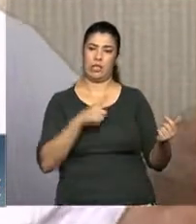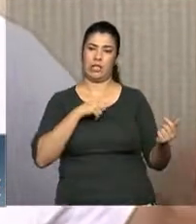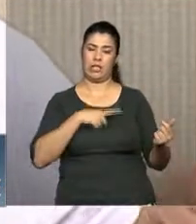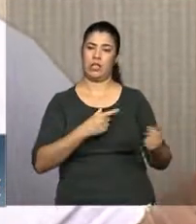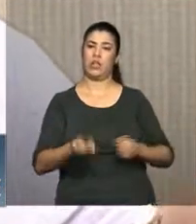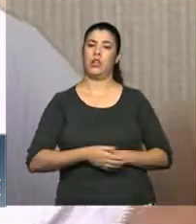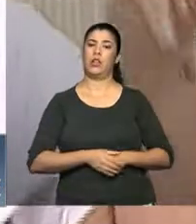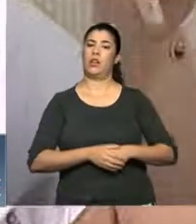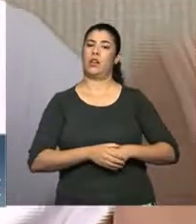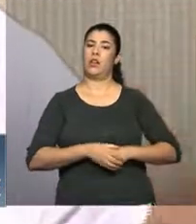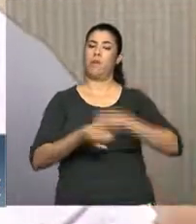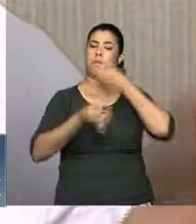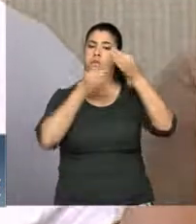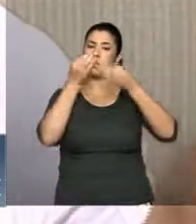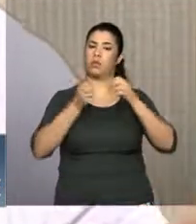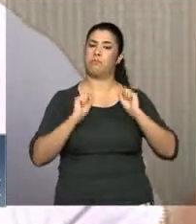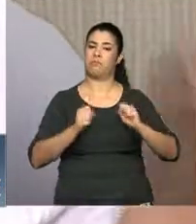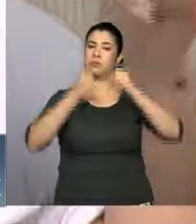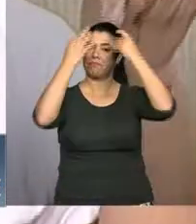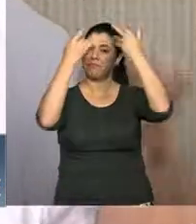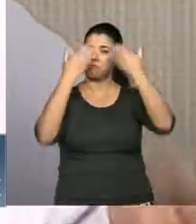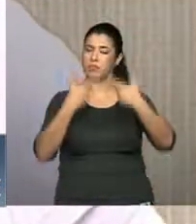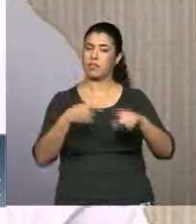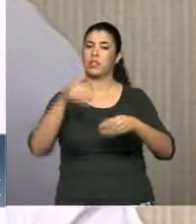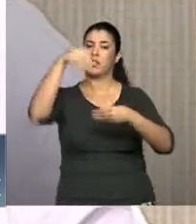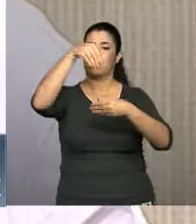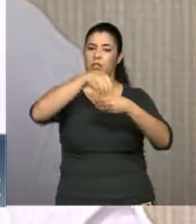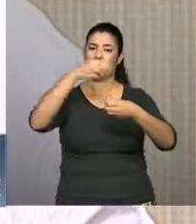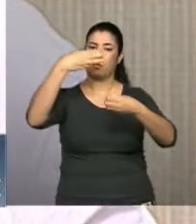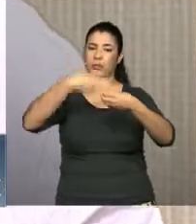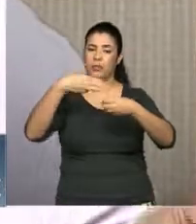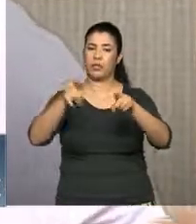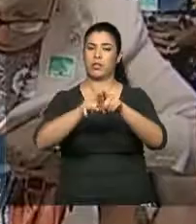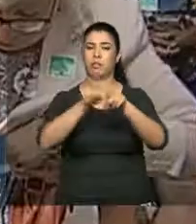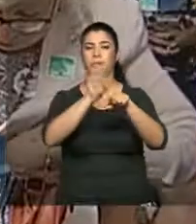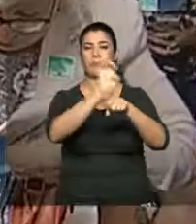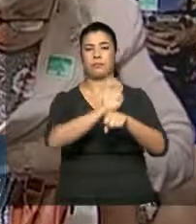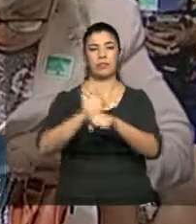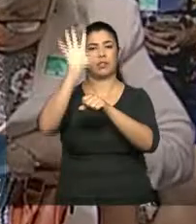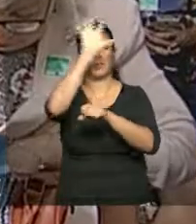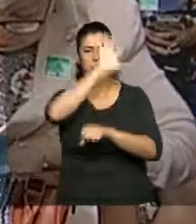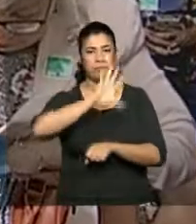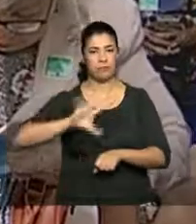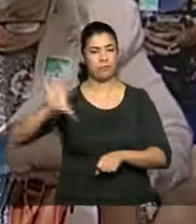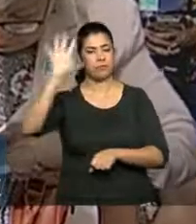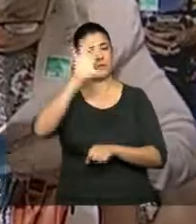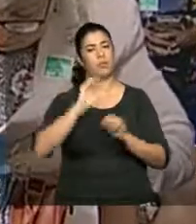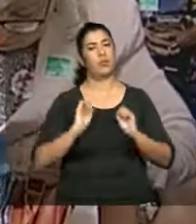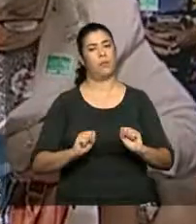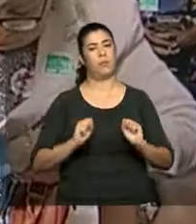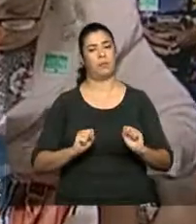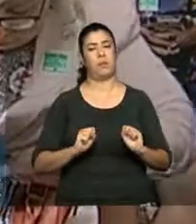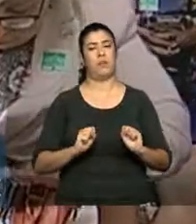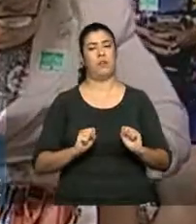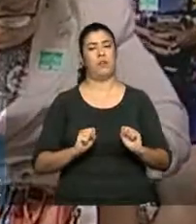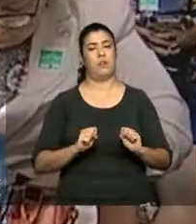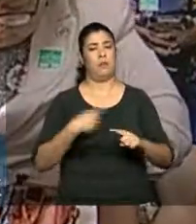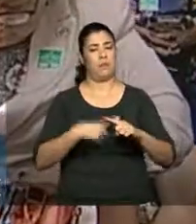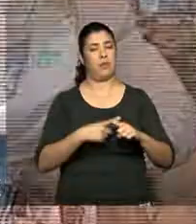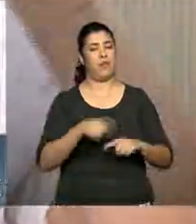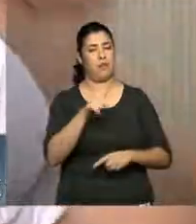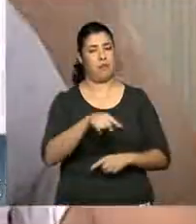voz nas conferências municipais e estadual e nacional é dar protagonismo eles mais do que ninguém